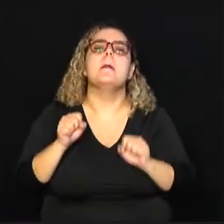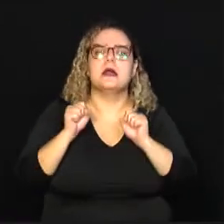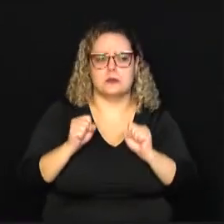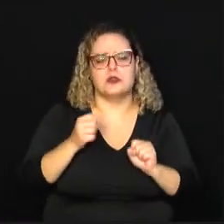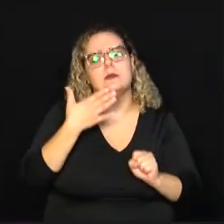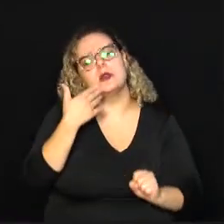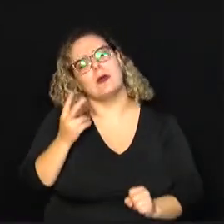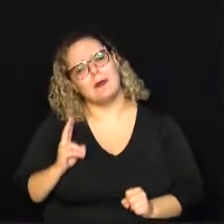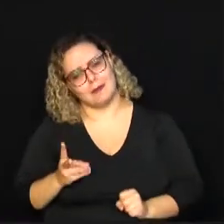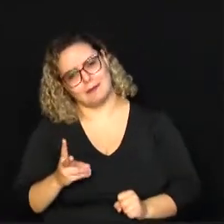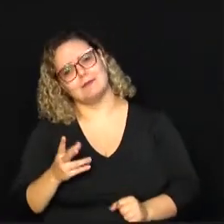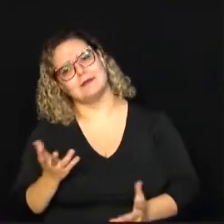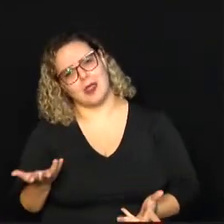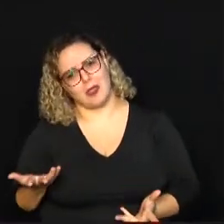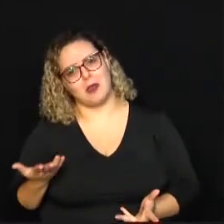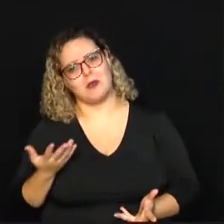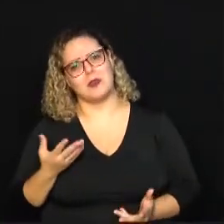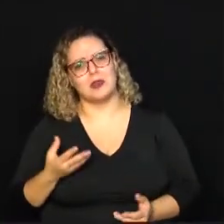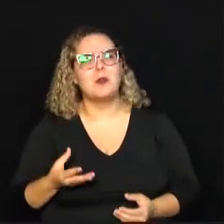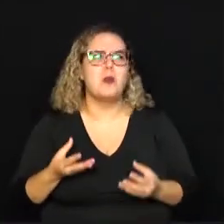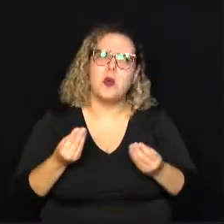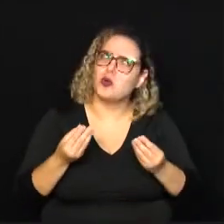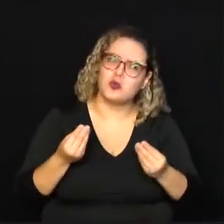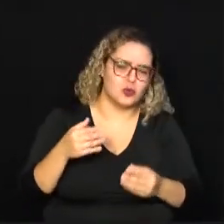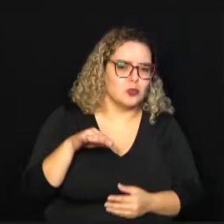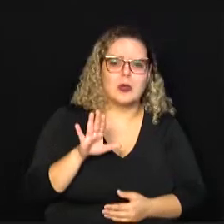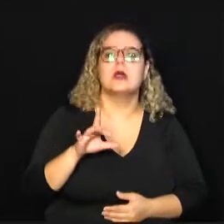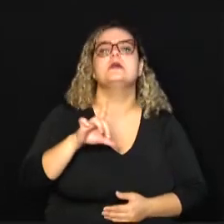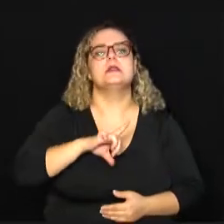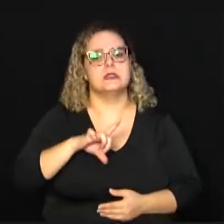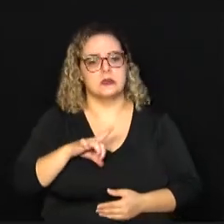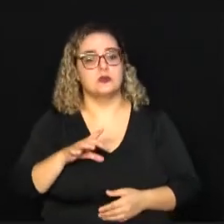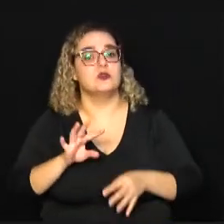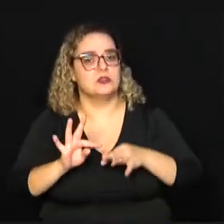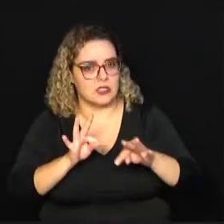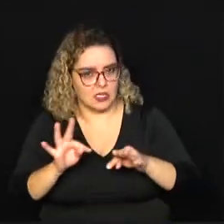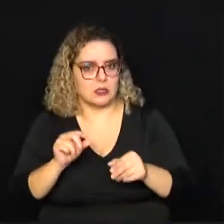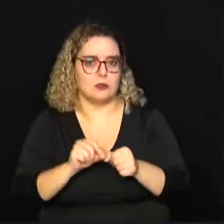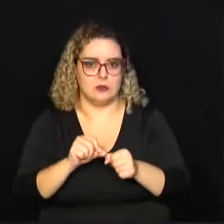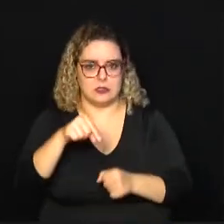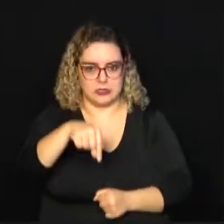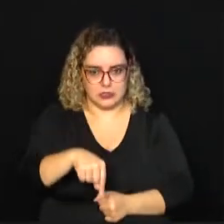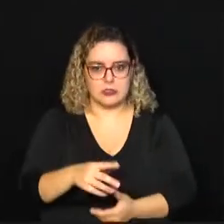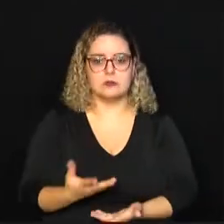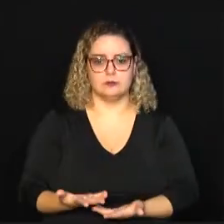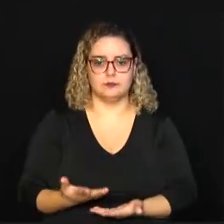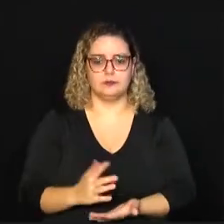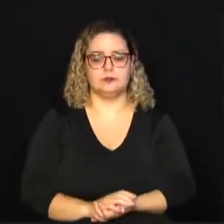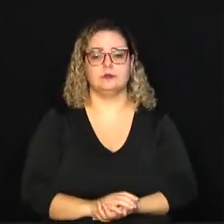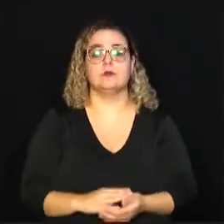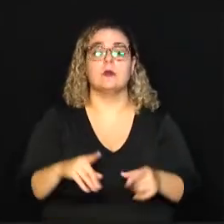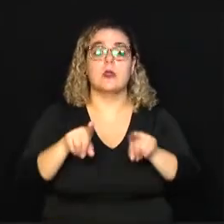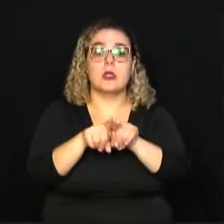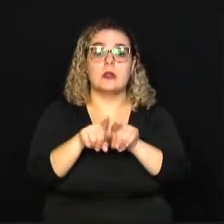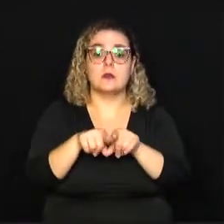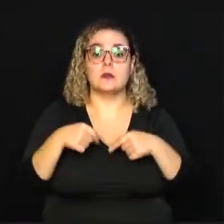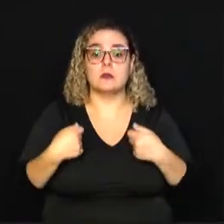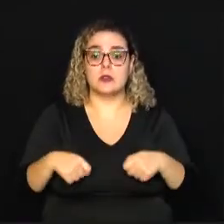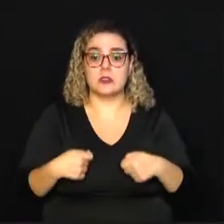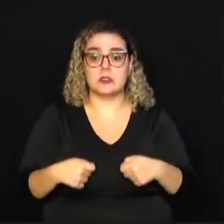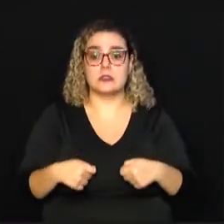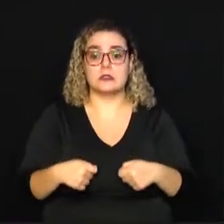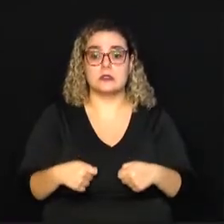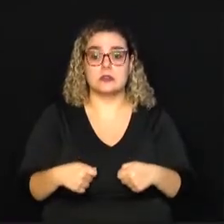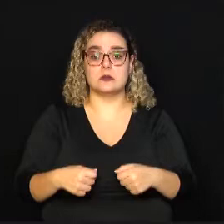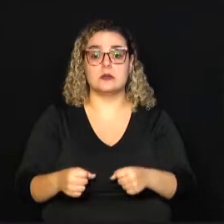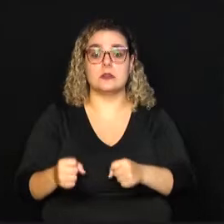E Campinas tem condições econômicas, técnicas, profissionais para fazer isso, né? E, ao mesmo tempo, a gente precisa ter o poder